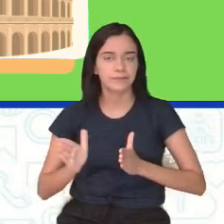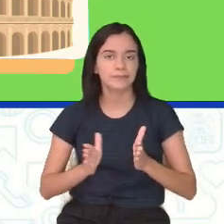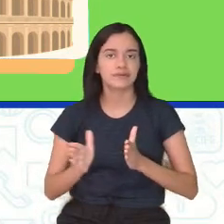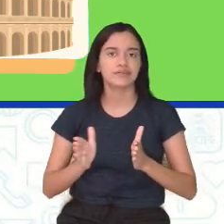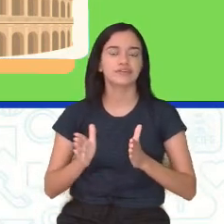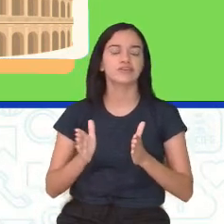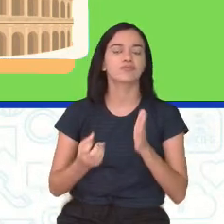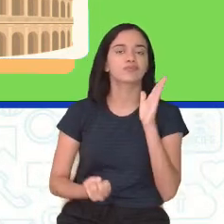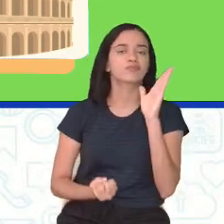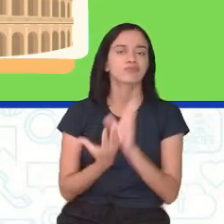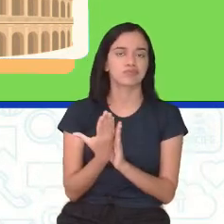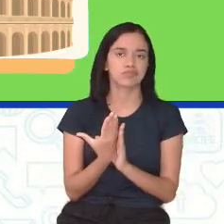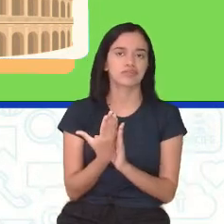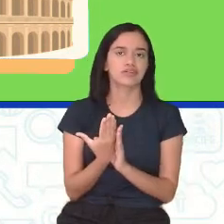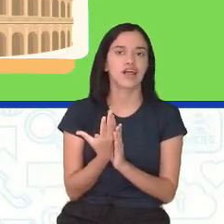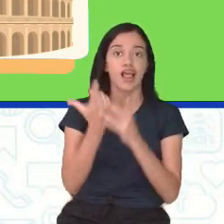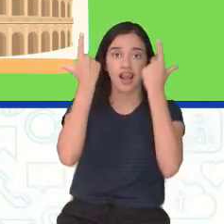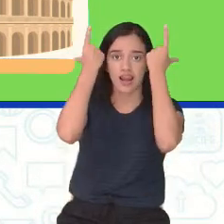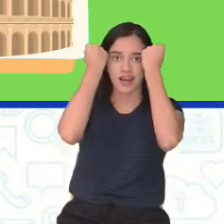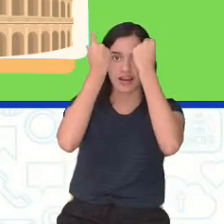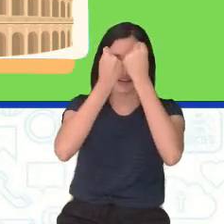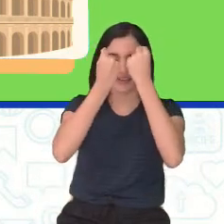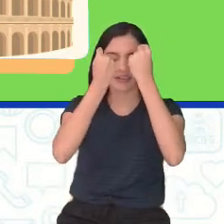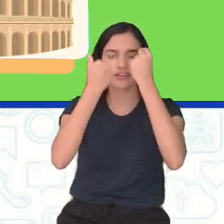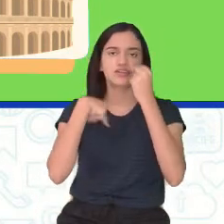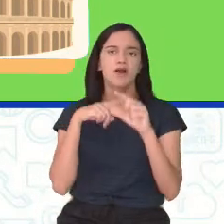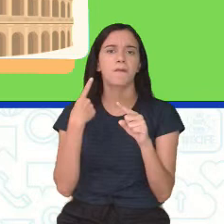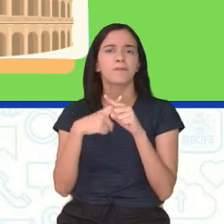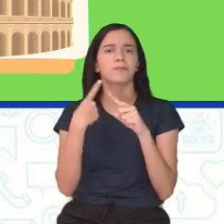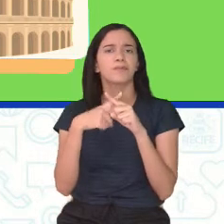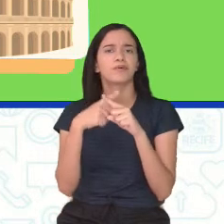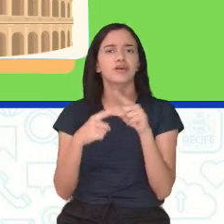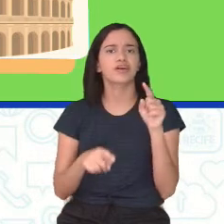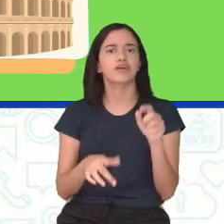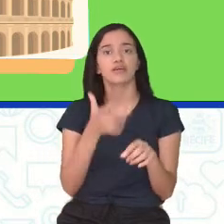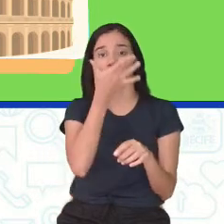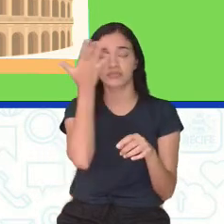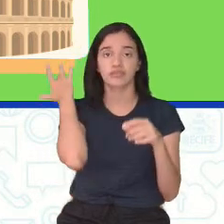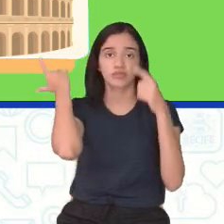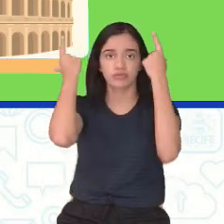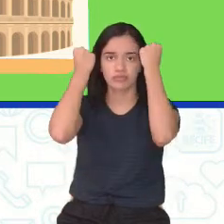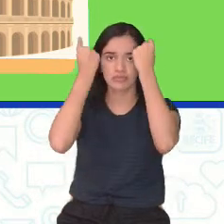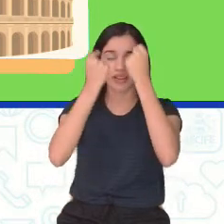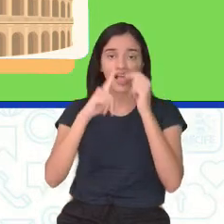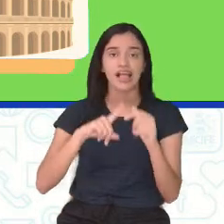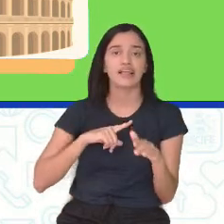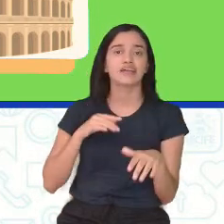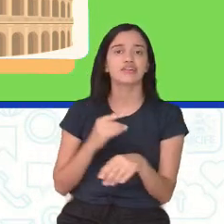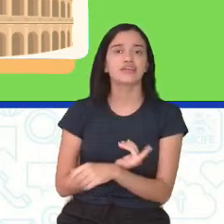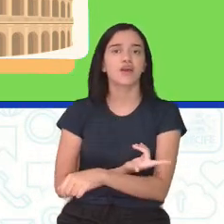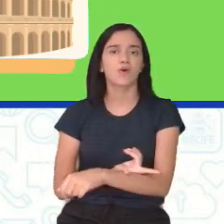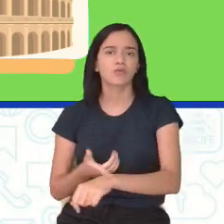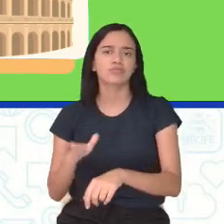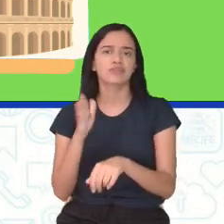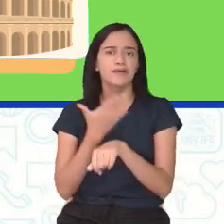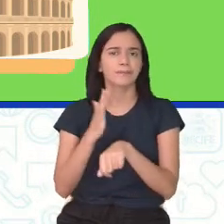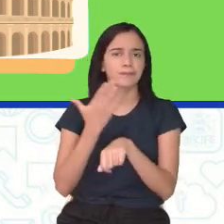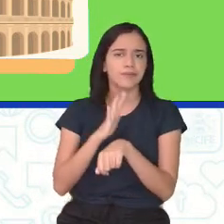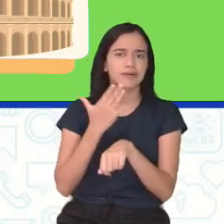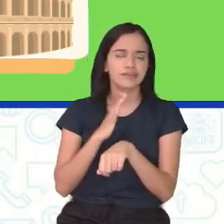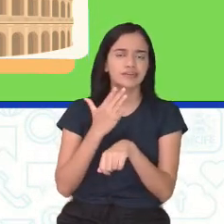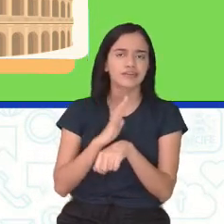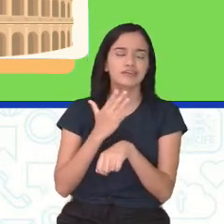de quando ela surgiu, lá na Grécia Antiga, porque os gregos, né, eles tinham o hábito aí de praticar